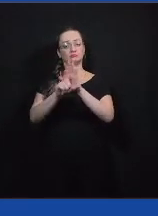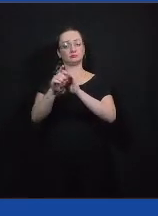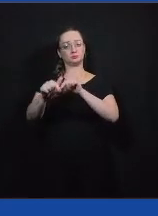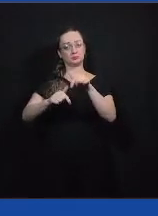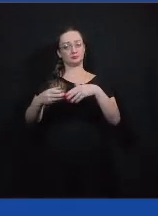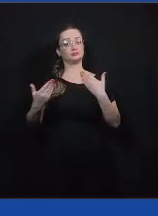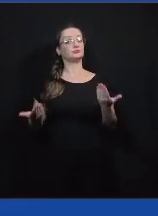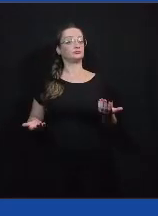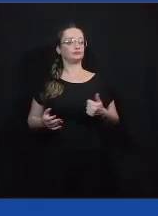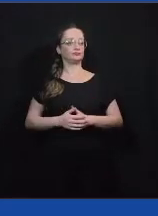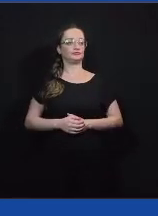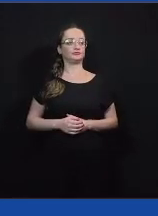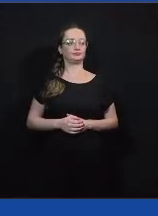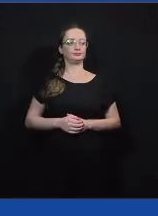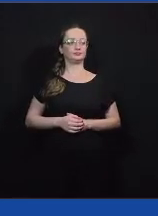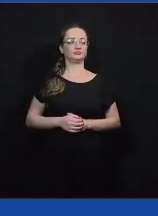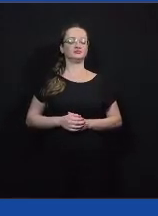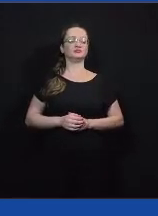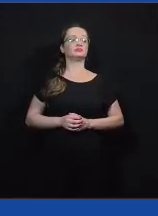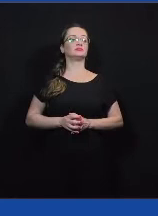a escrever depois